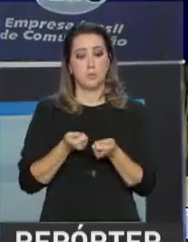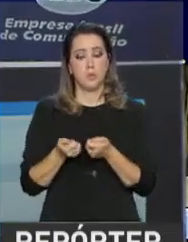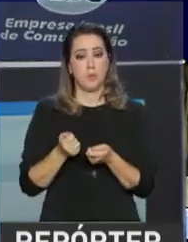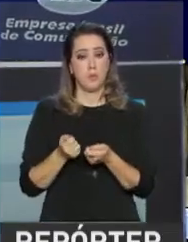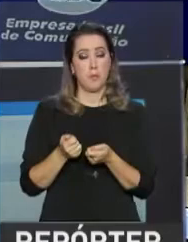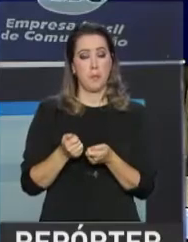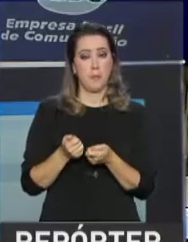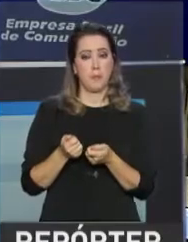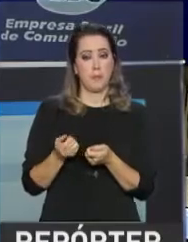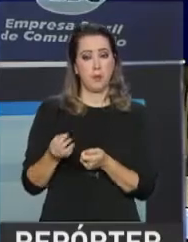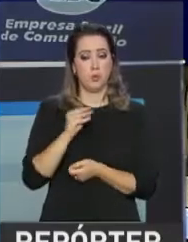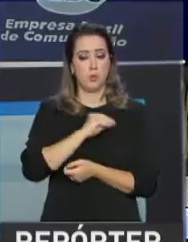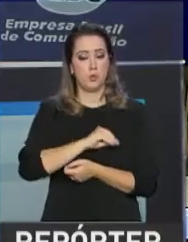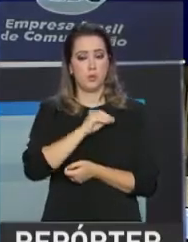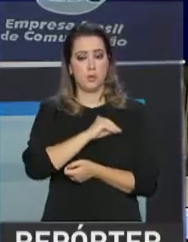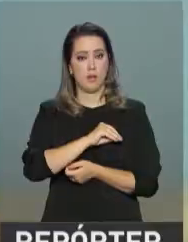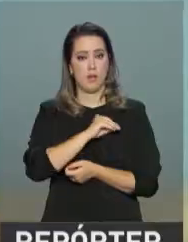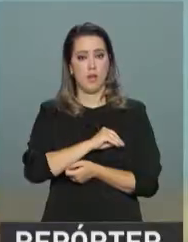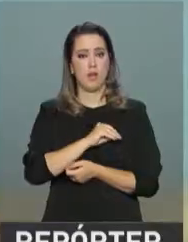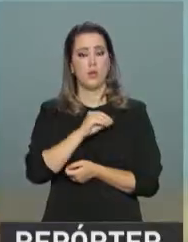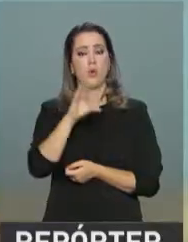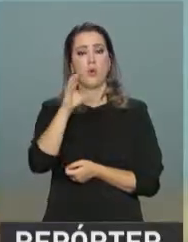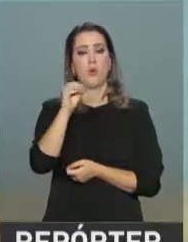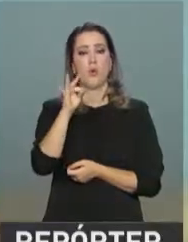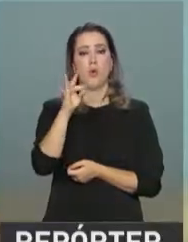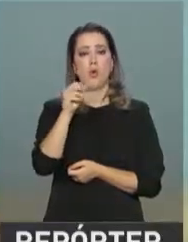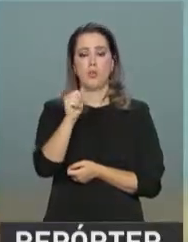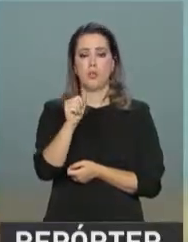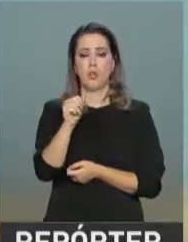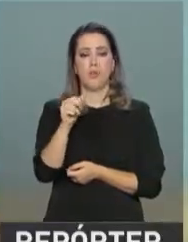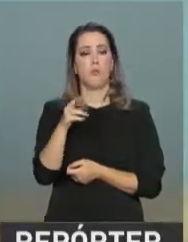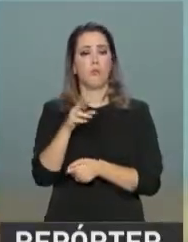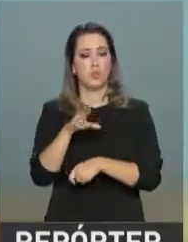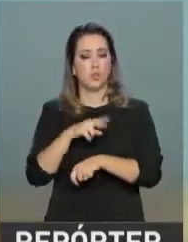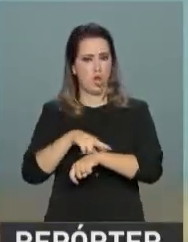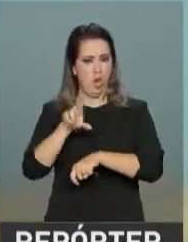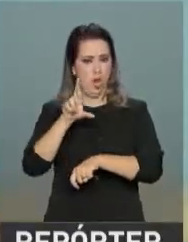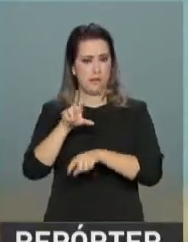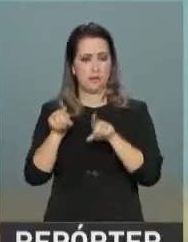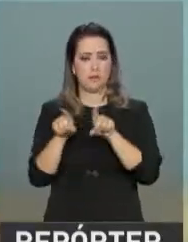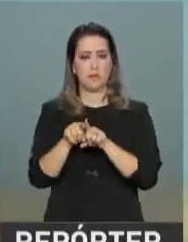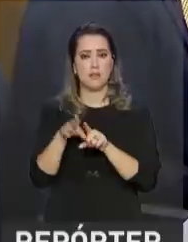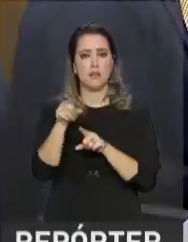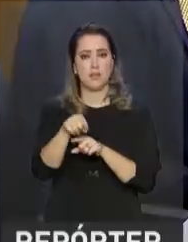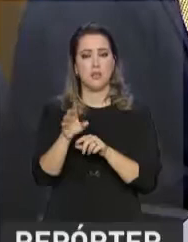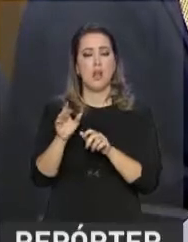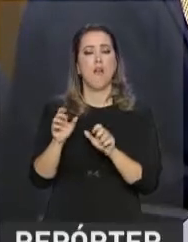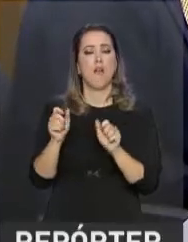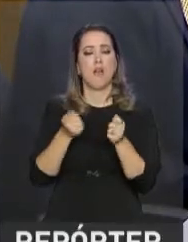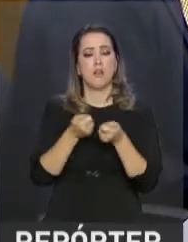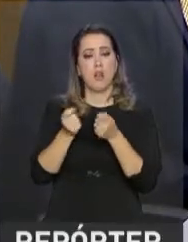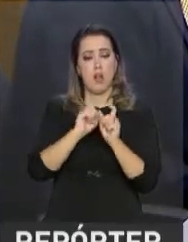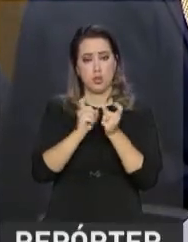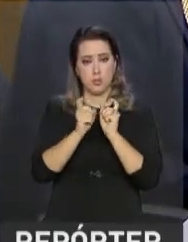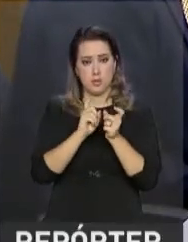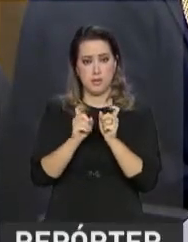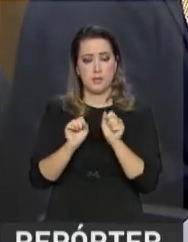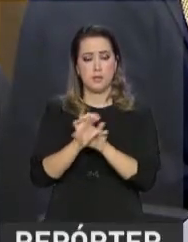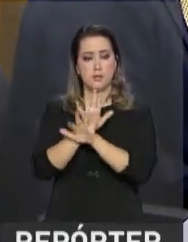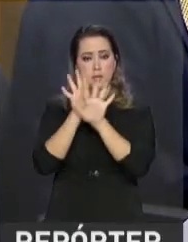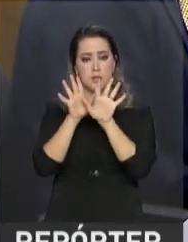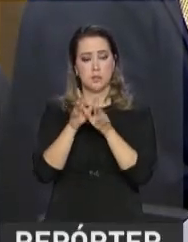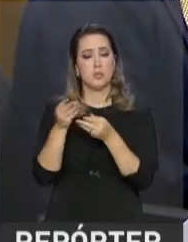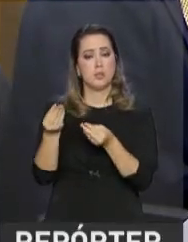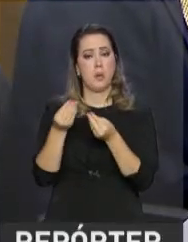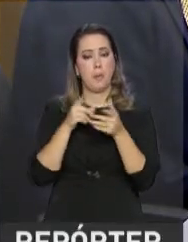servidores cotas raciais concursos públicos e gestão transparente as perguntas vieram de